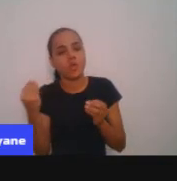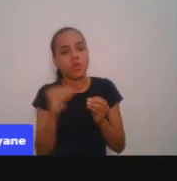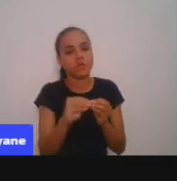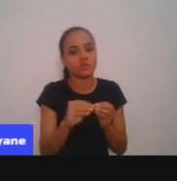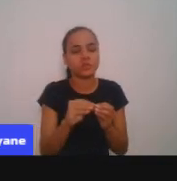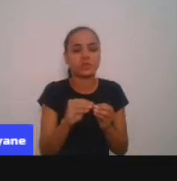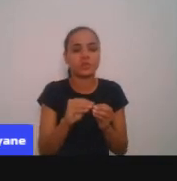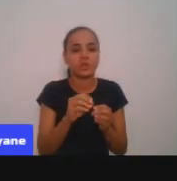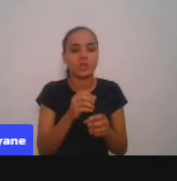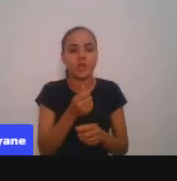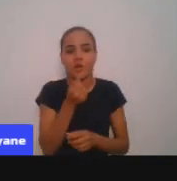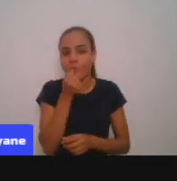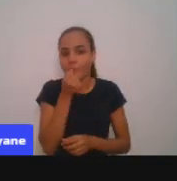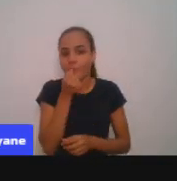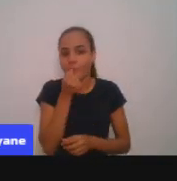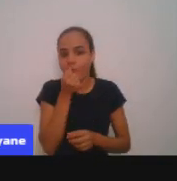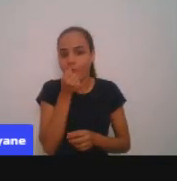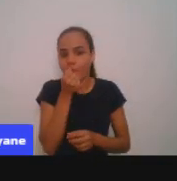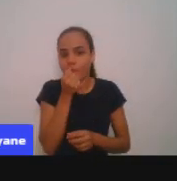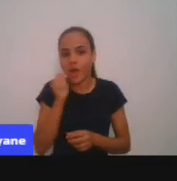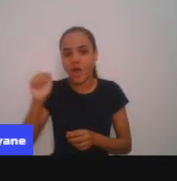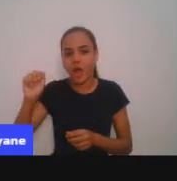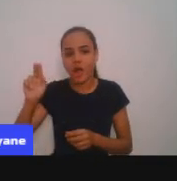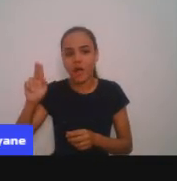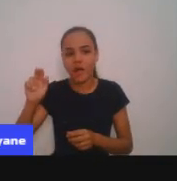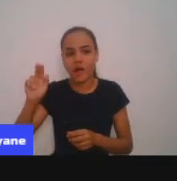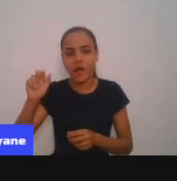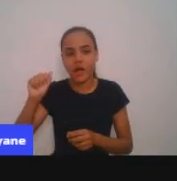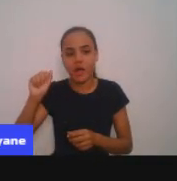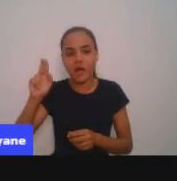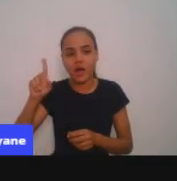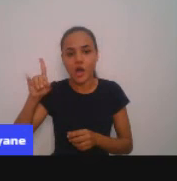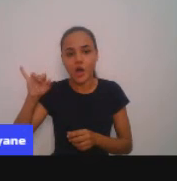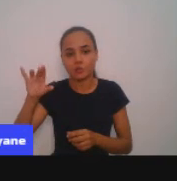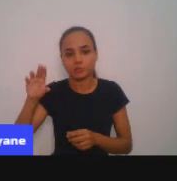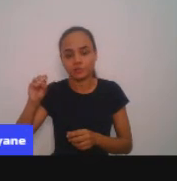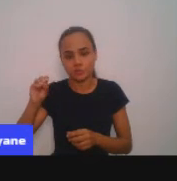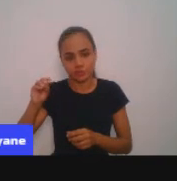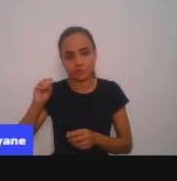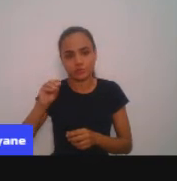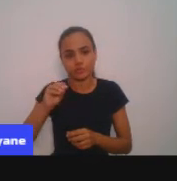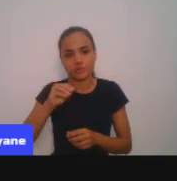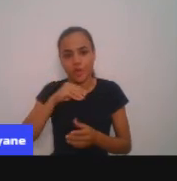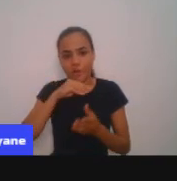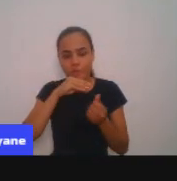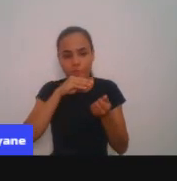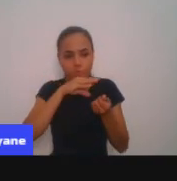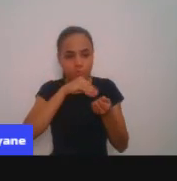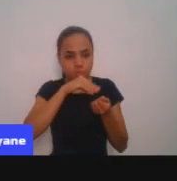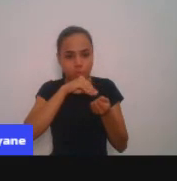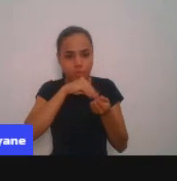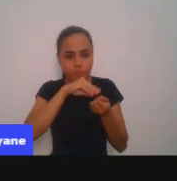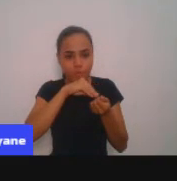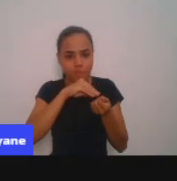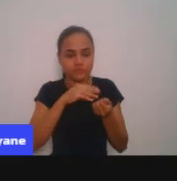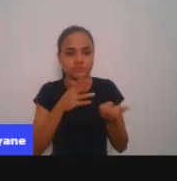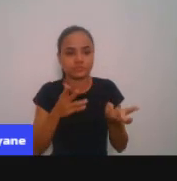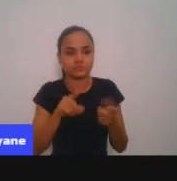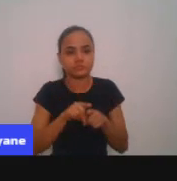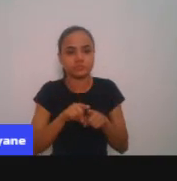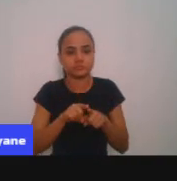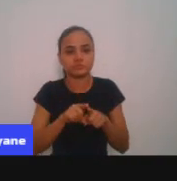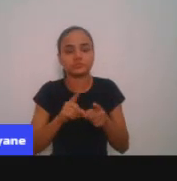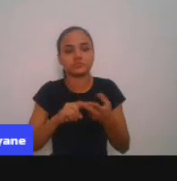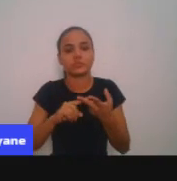vídeo, um tutorial que eu trouxe para vocês, ela explica passo a passo como utilizar o InShot. Então,